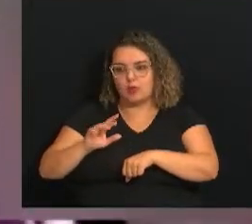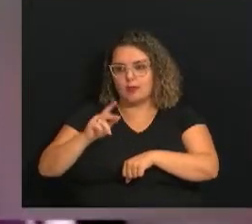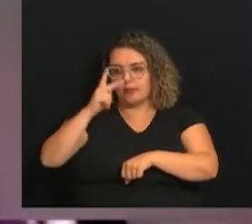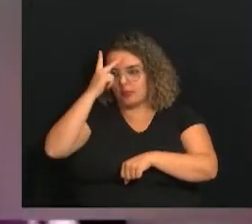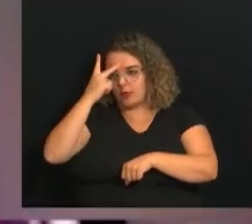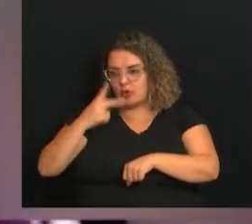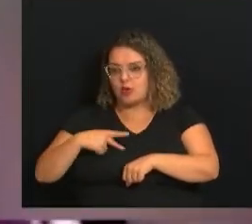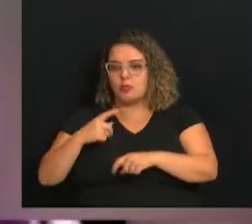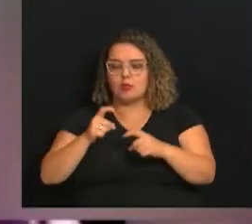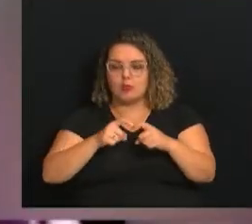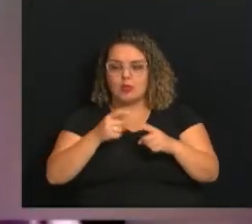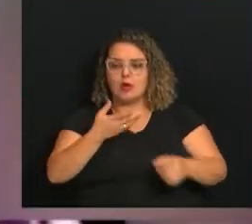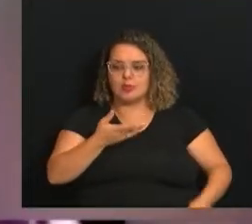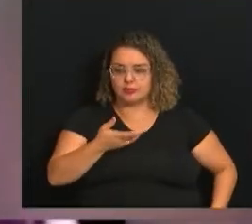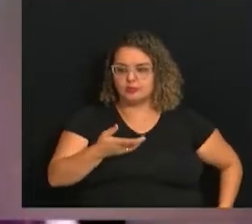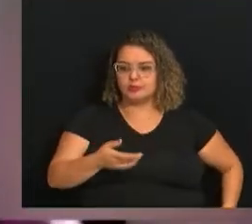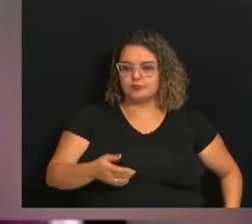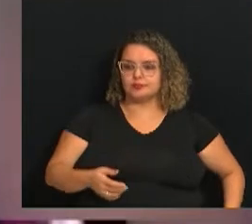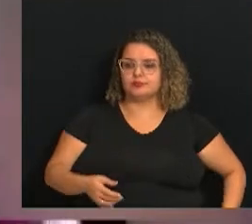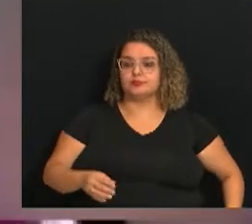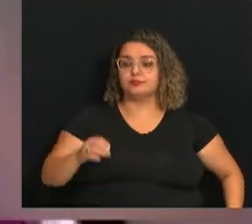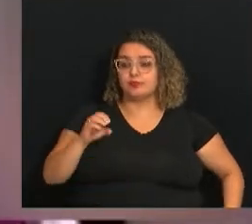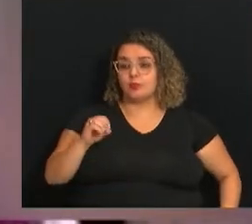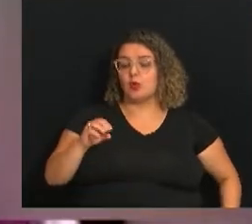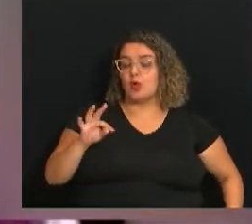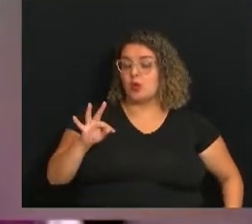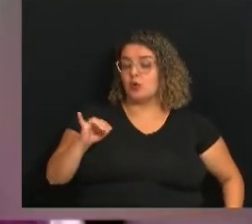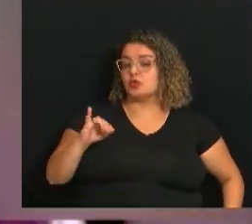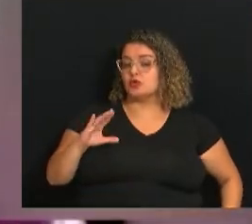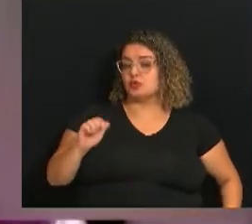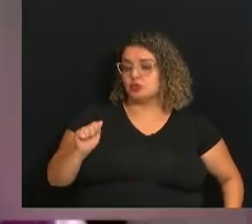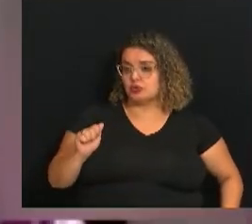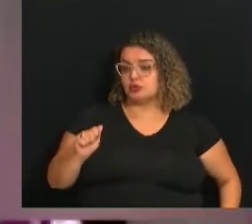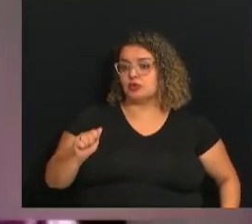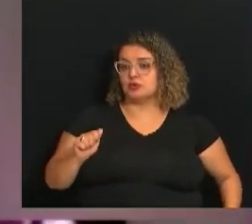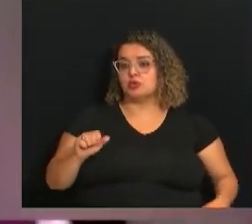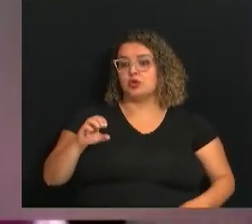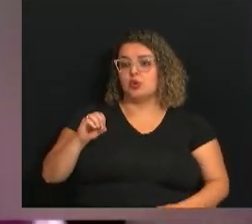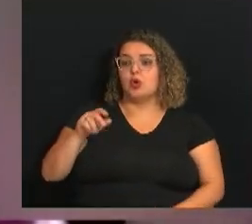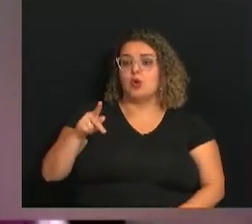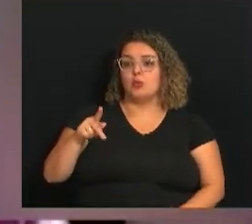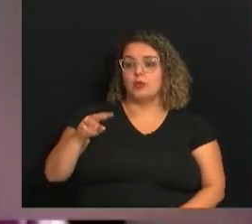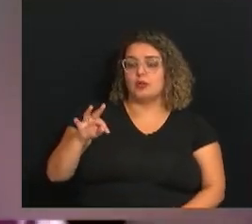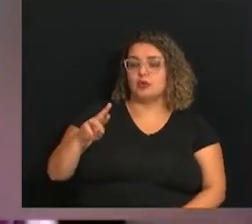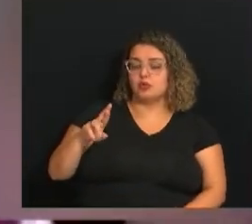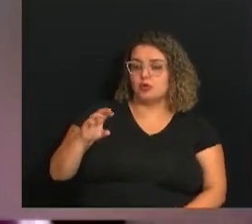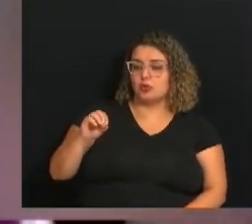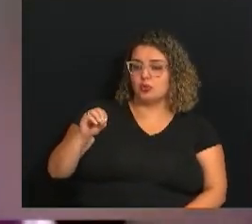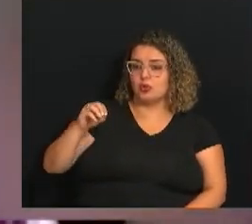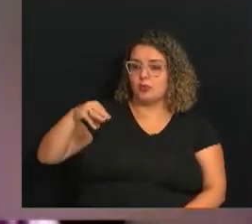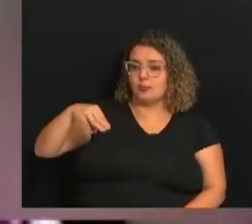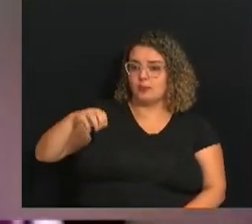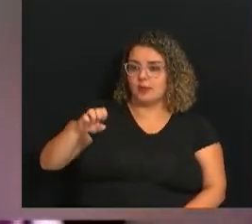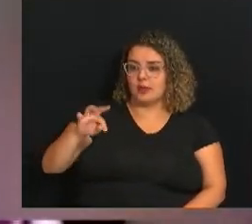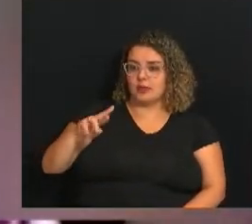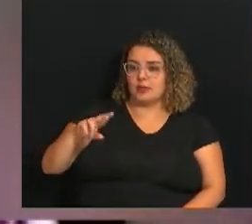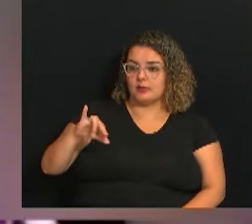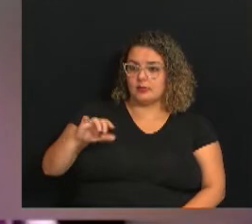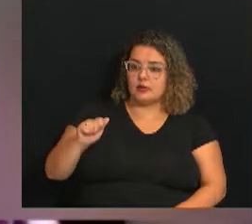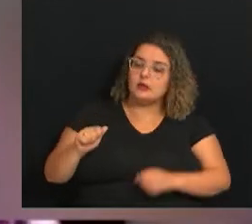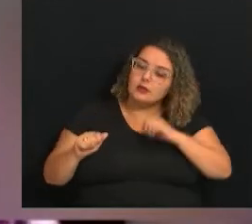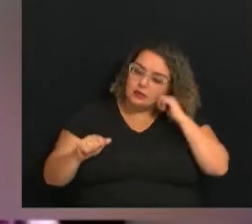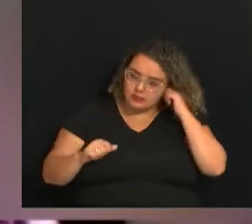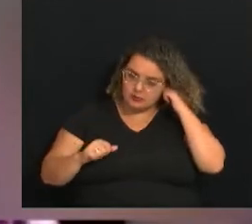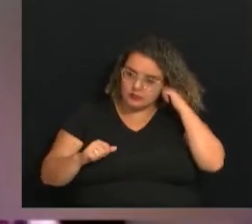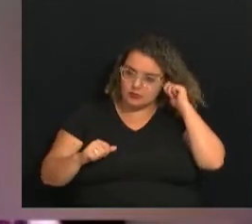presidente do Conselho Regional de Ótica e Optometria de São Paulo, Daniela Yamamoto, acredita que os oftalmologistas